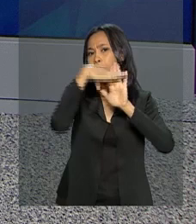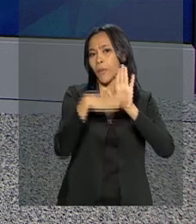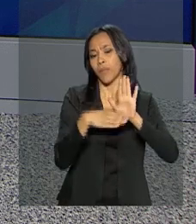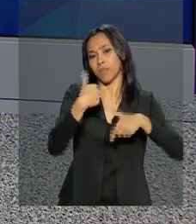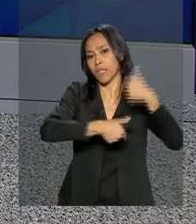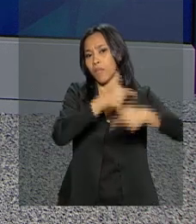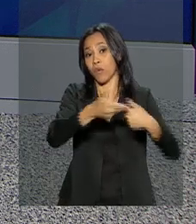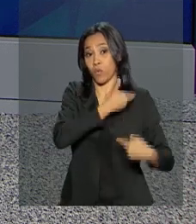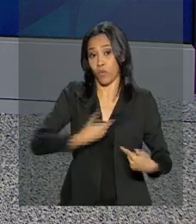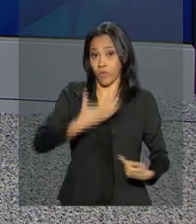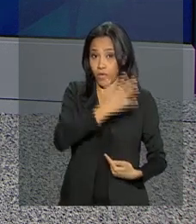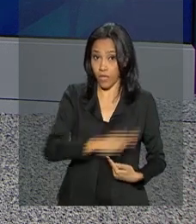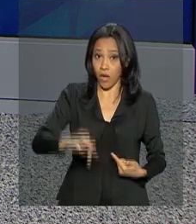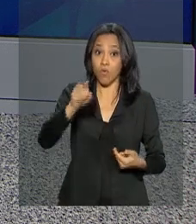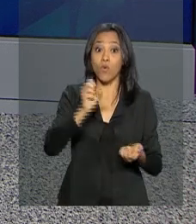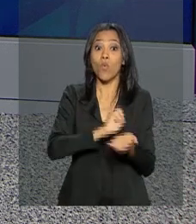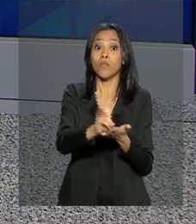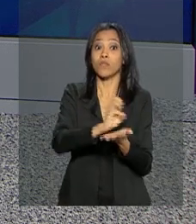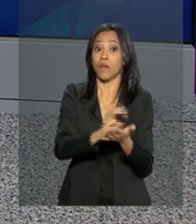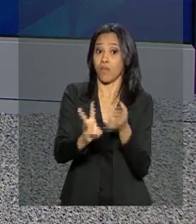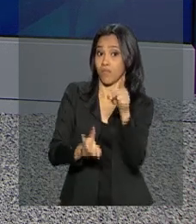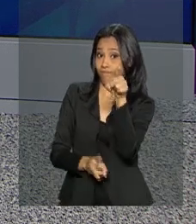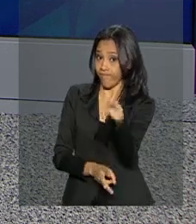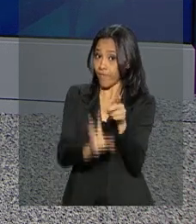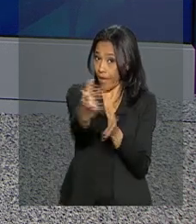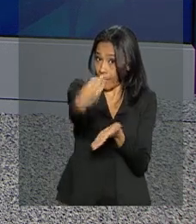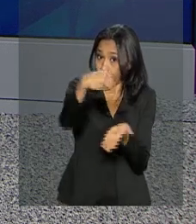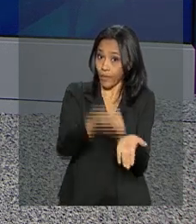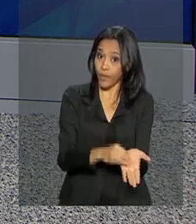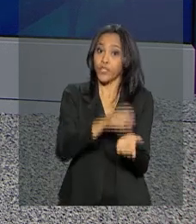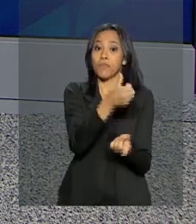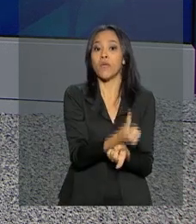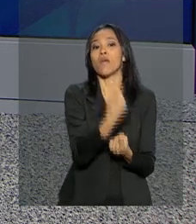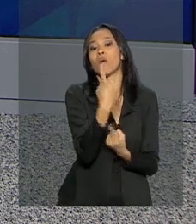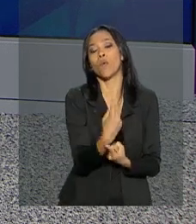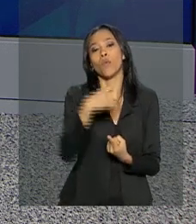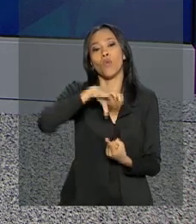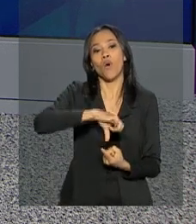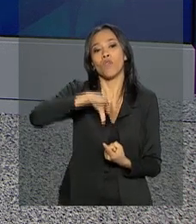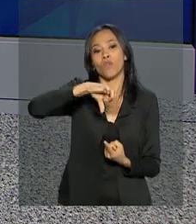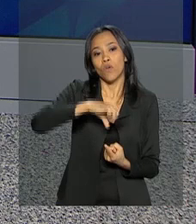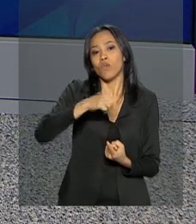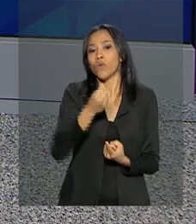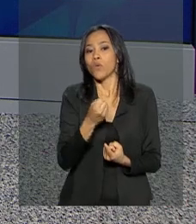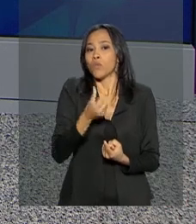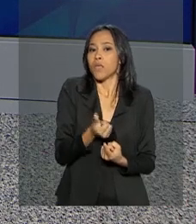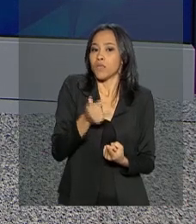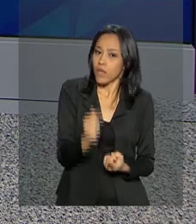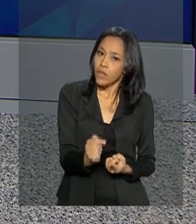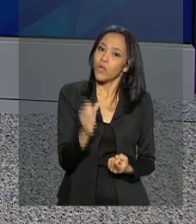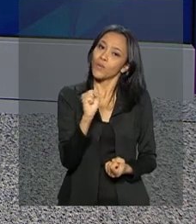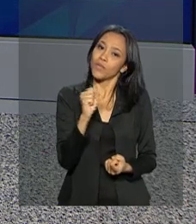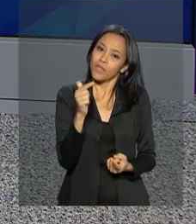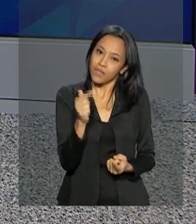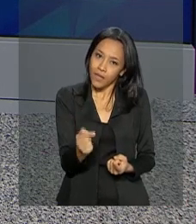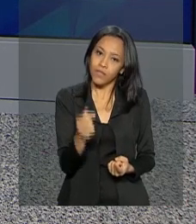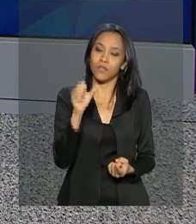Governo Federal para o nosso WhatsApp. Então, anote aí. É 619-9867